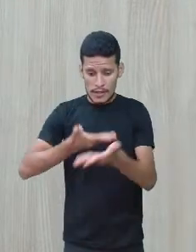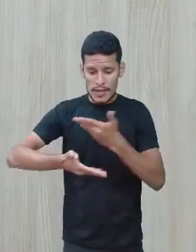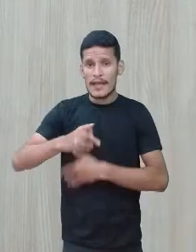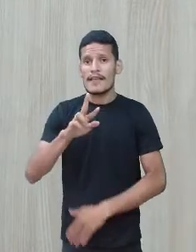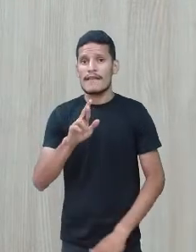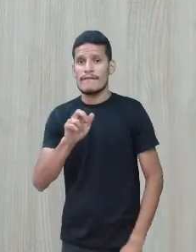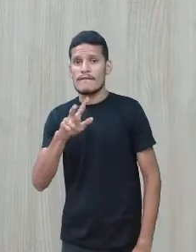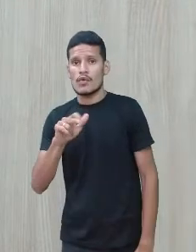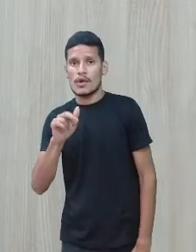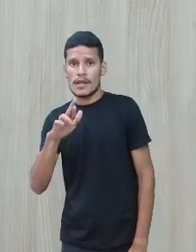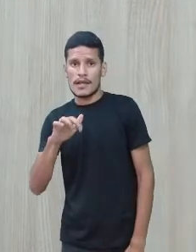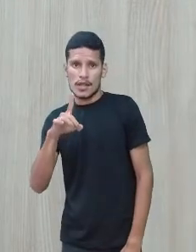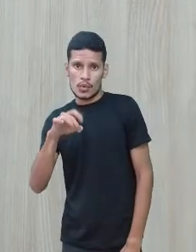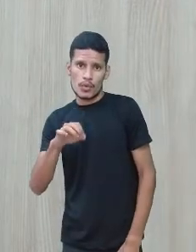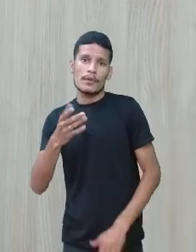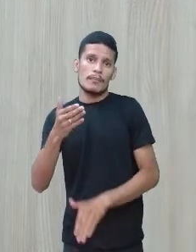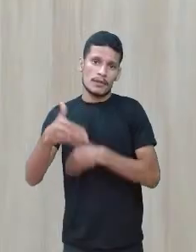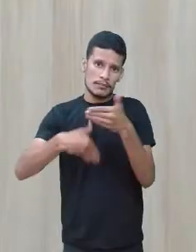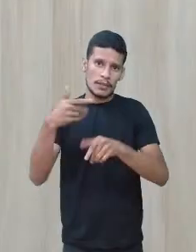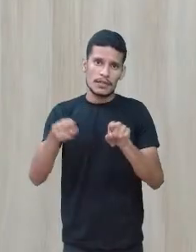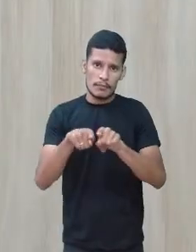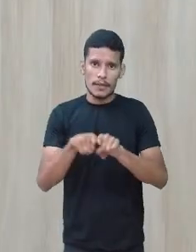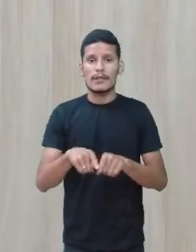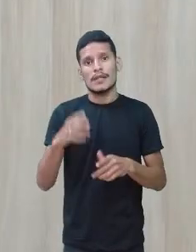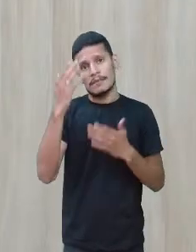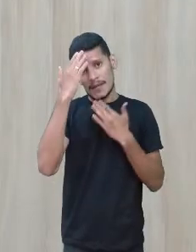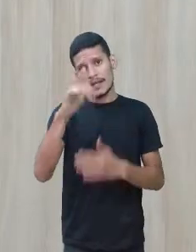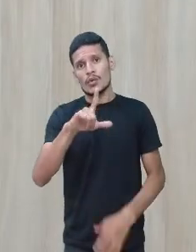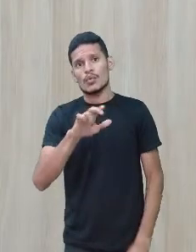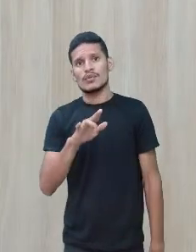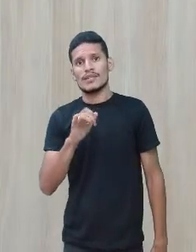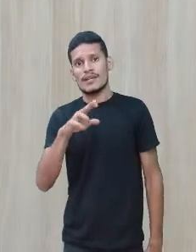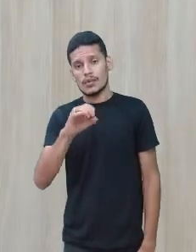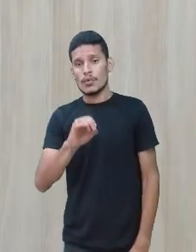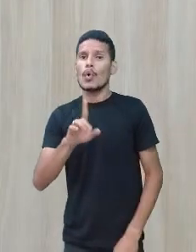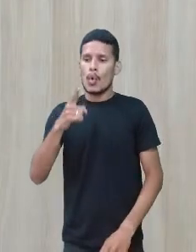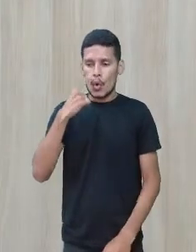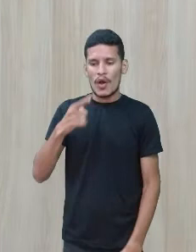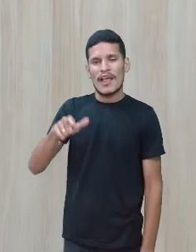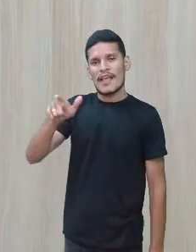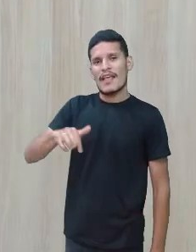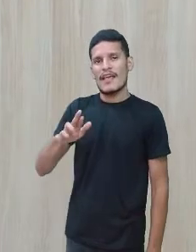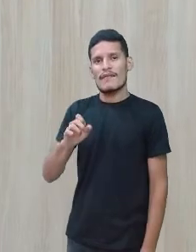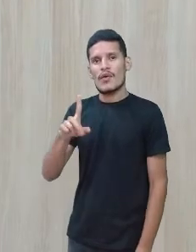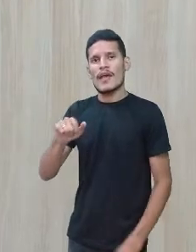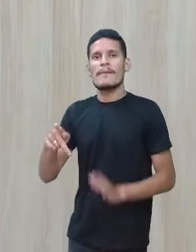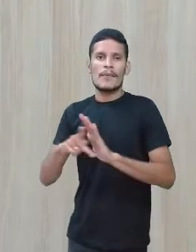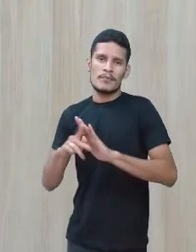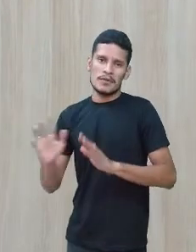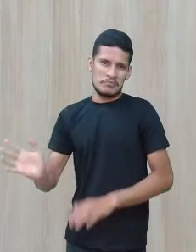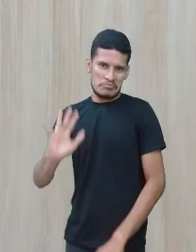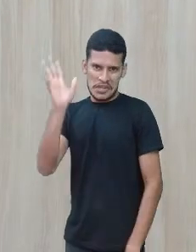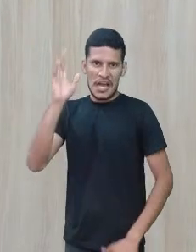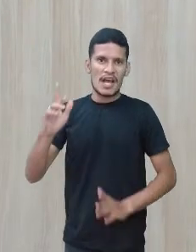ligado, viu? Tá ligado, tá assistindo aí. Boa, Revo. É jogador cara de longe, menino. Jogador então,